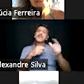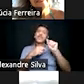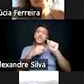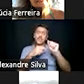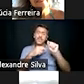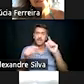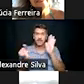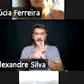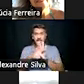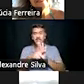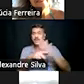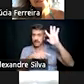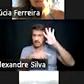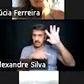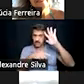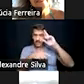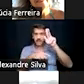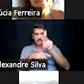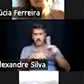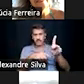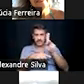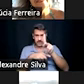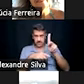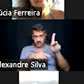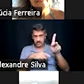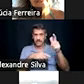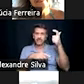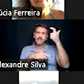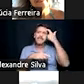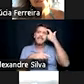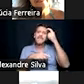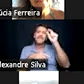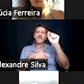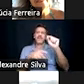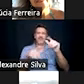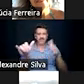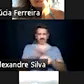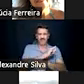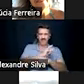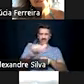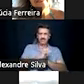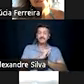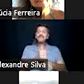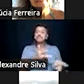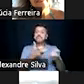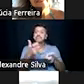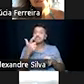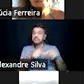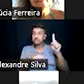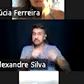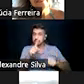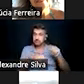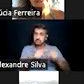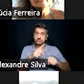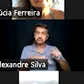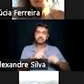menos imaginavam os professores, que seria uma estratégia de obtenção de material